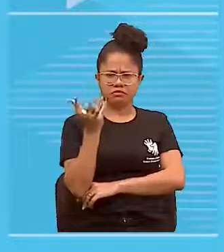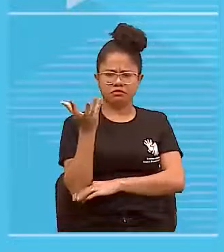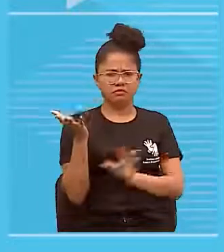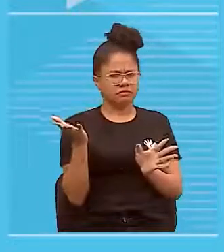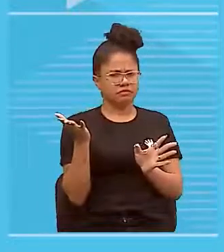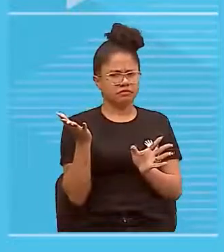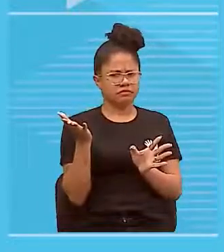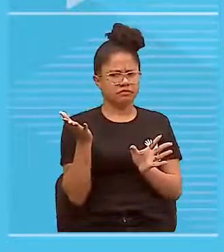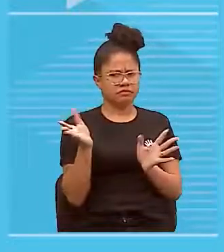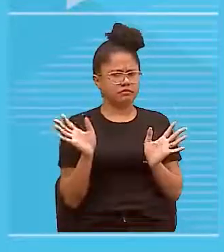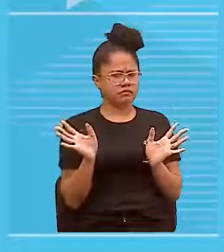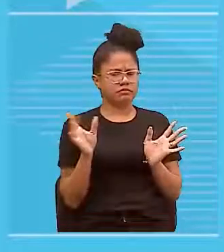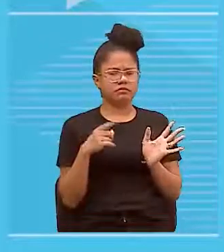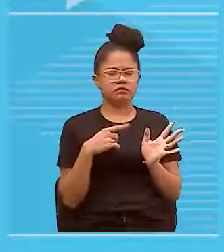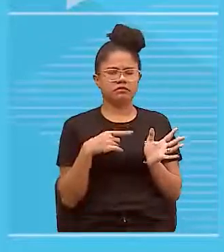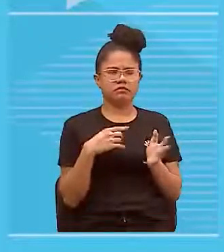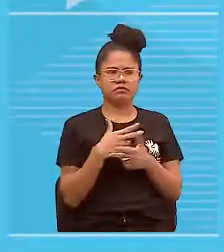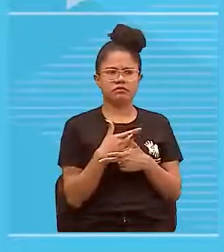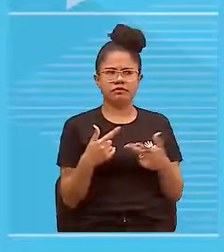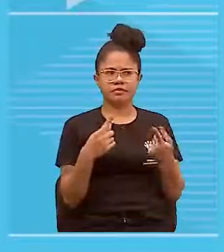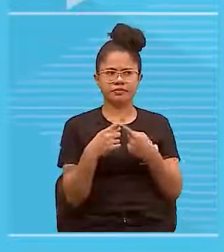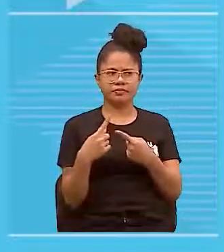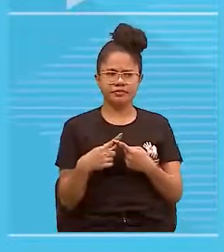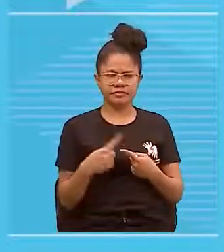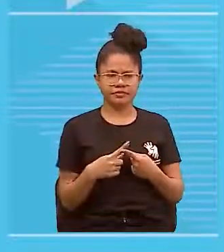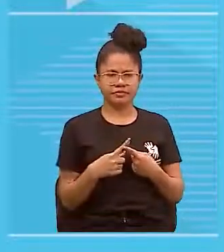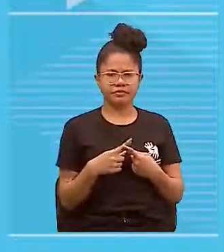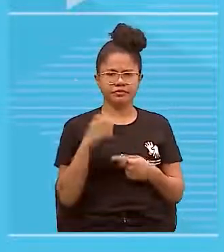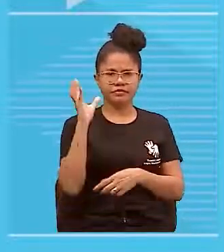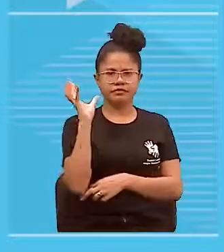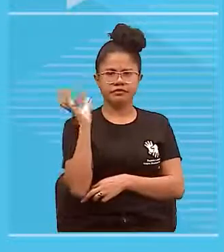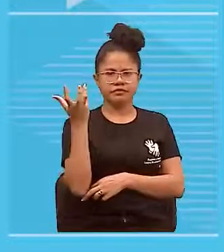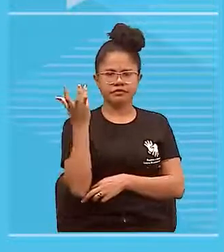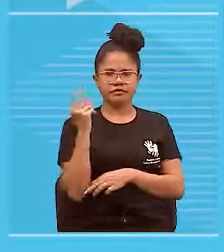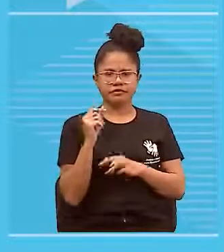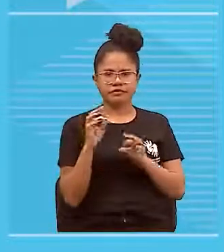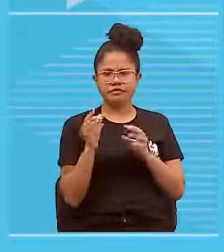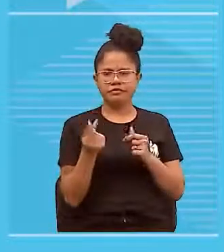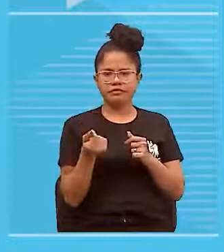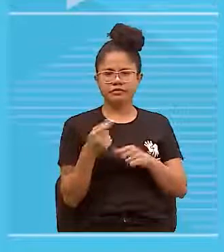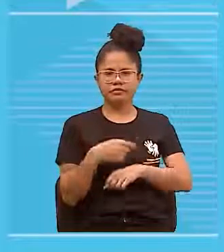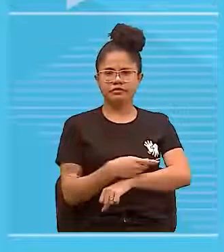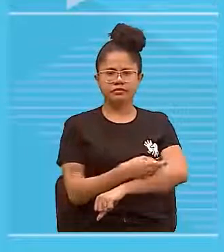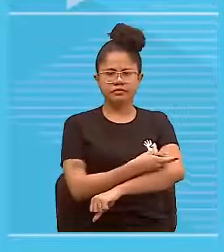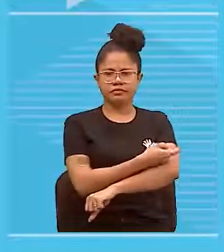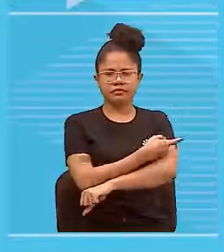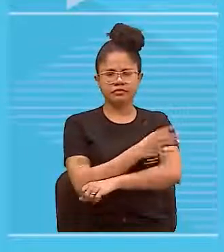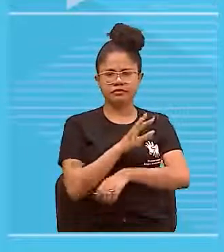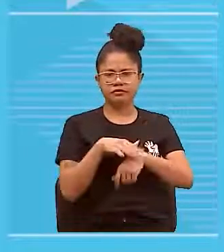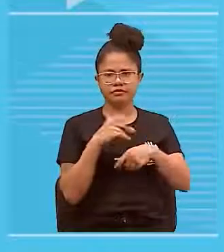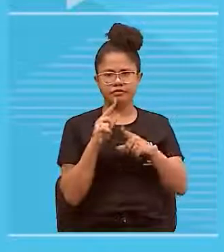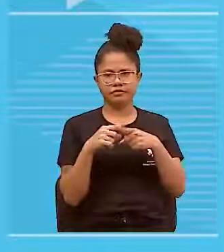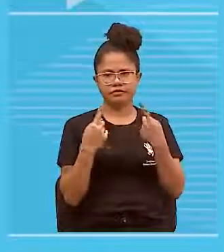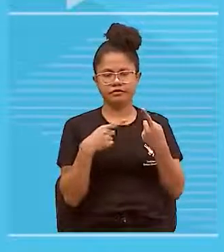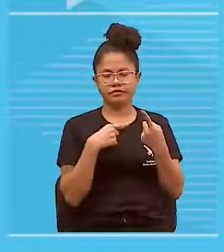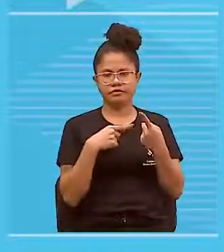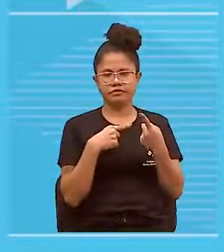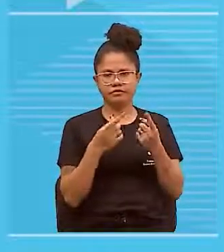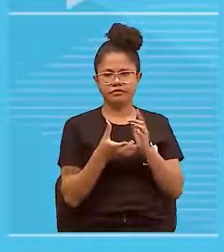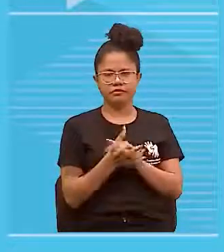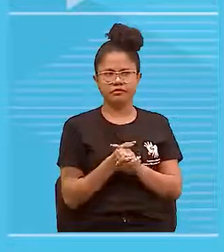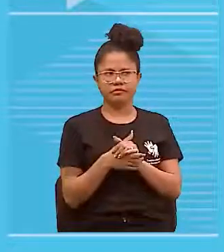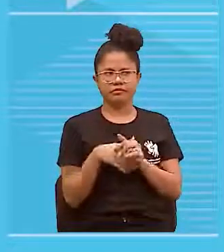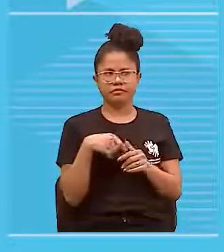do calango, Jack. Tem várias espécies de calango. O povo chama de calango tudo que é lagarto, né? Então, por exemplo, esse que eu falei,